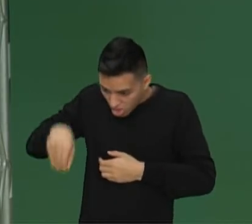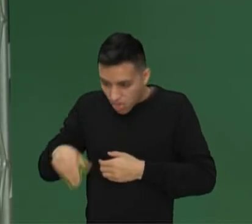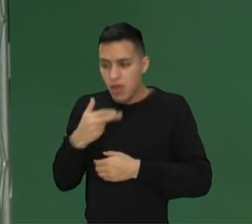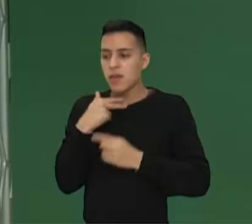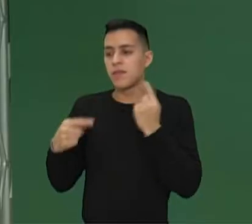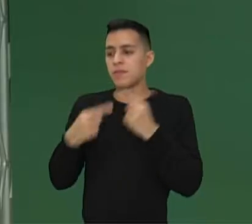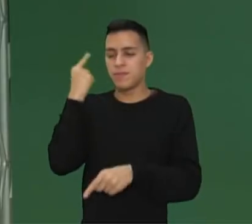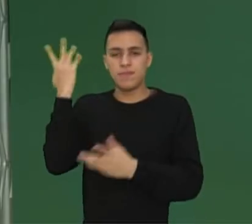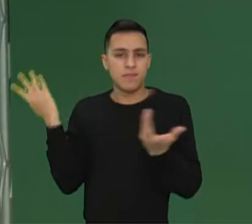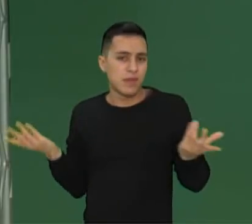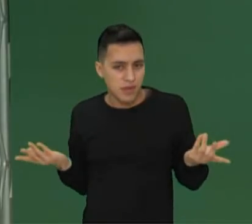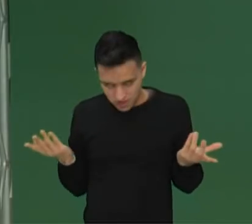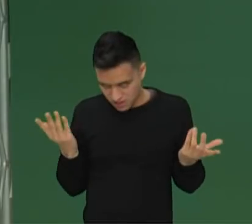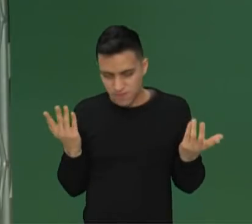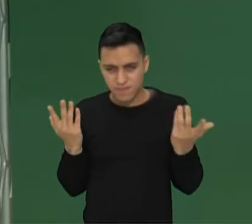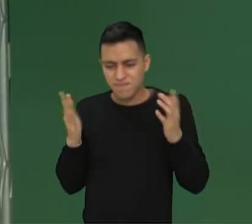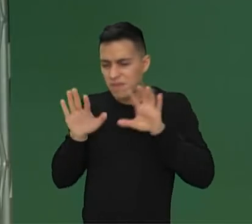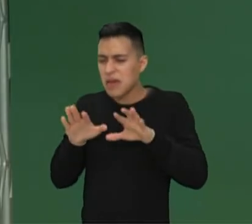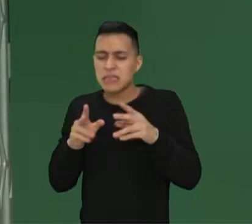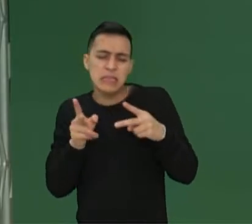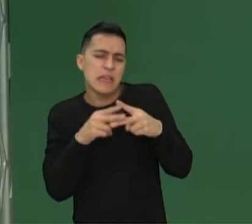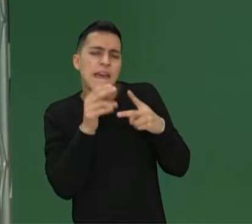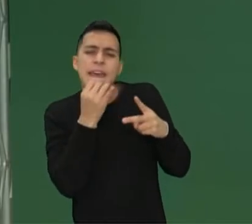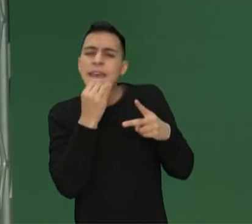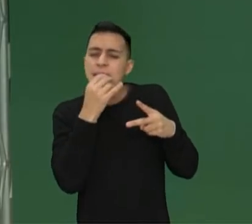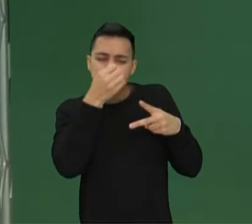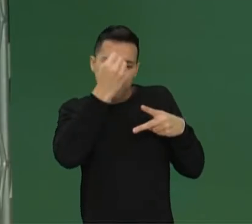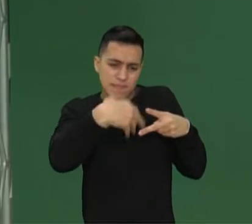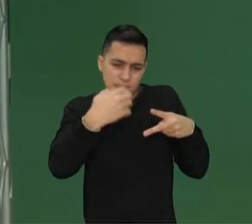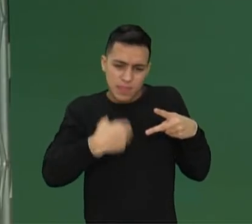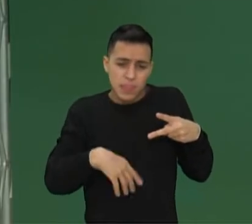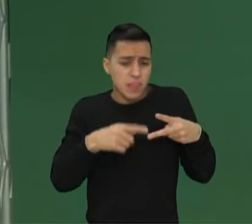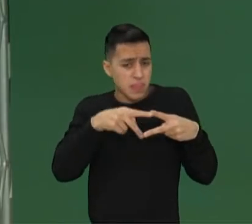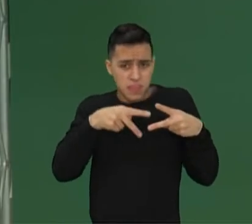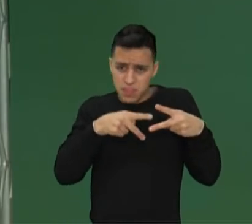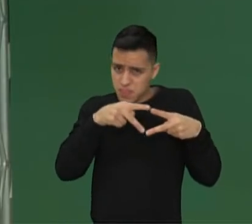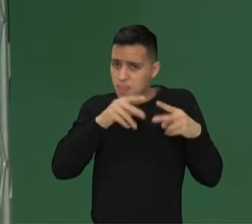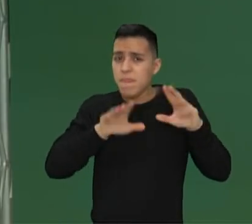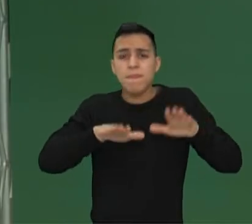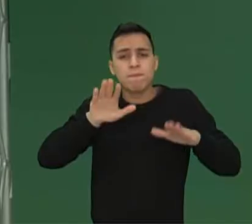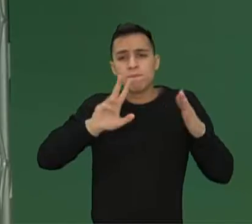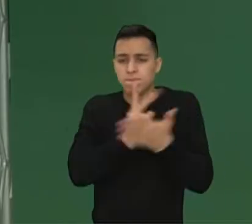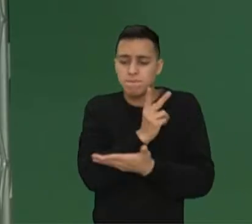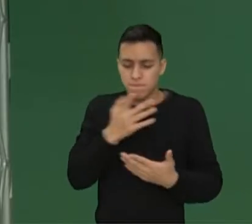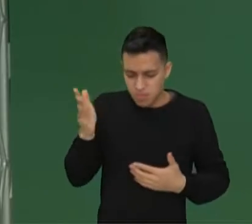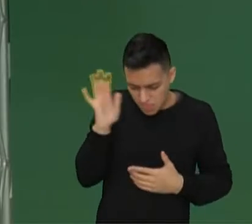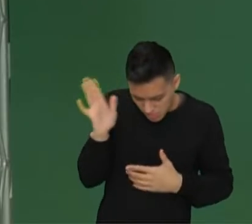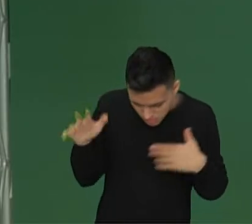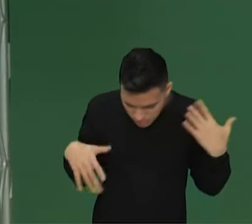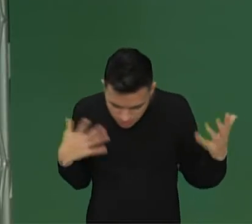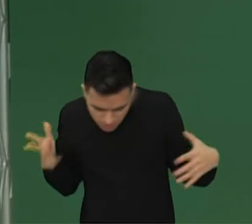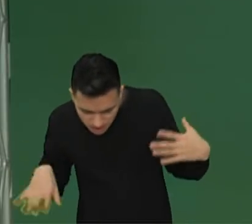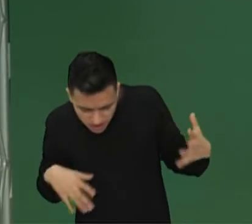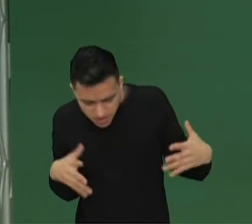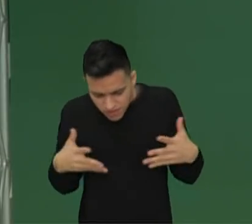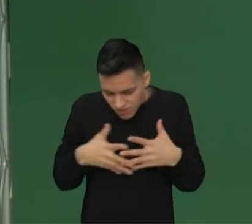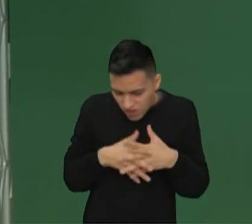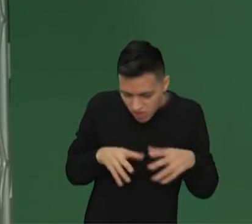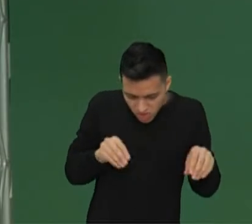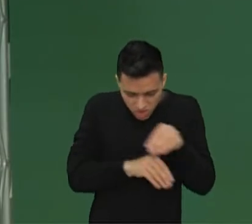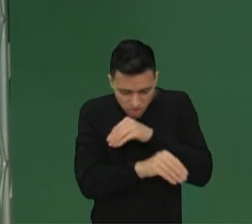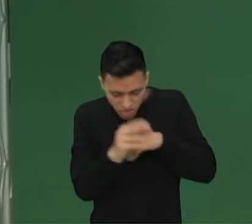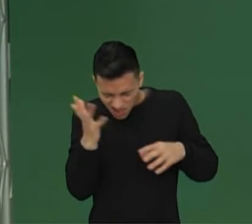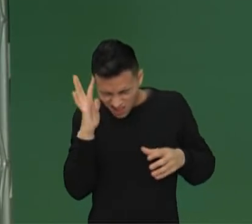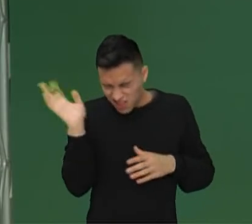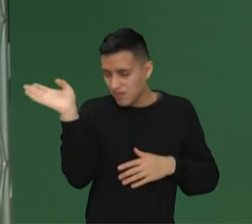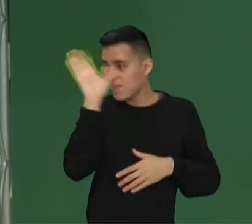lance irregular, né? Mas aqui ele deu 2 exemplos aqui que podem acontecer. Às vezes você confundiu a peça,